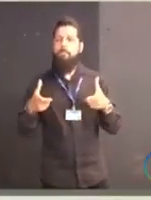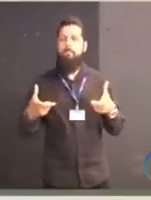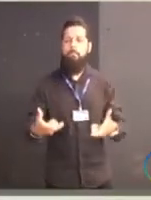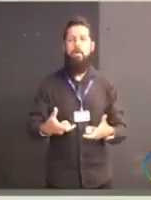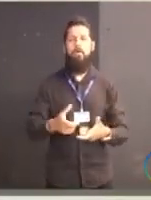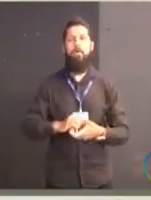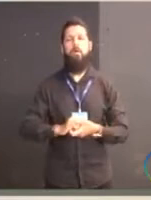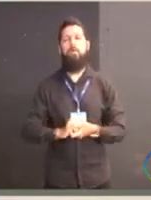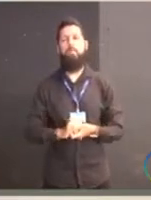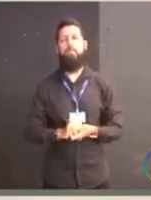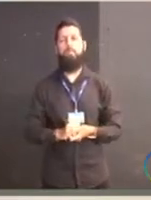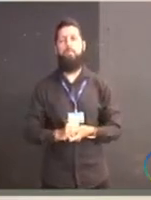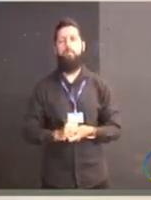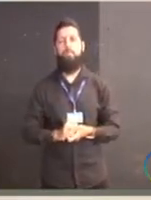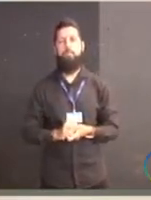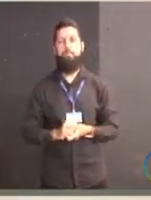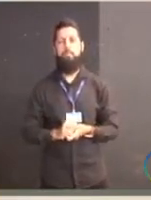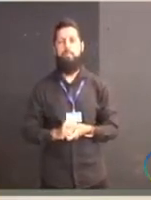isso?